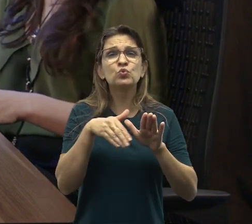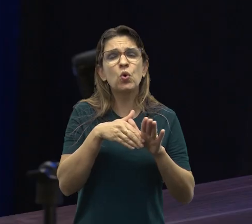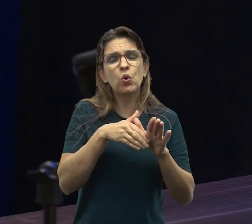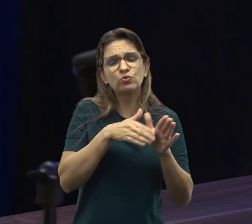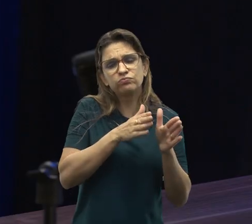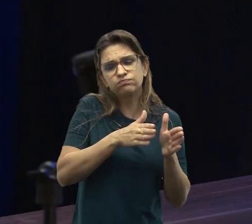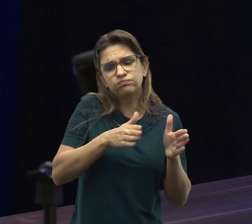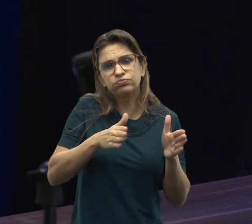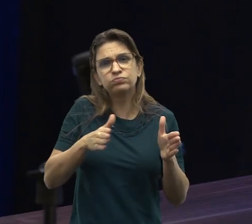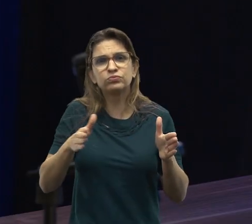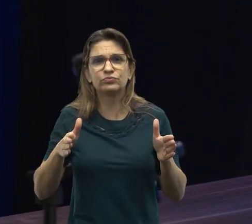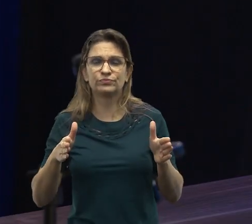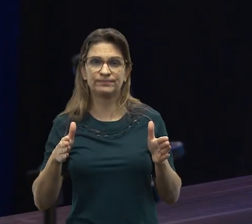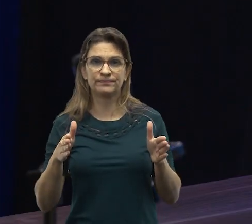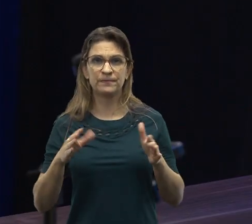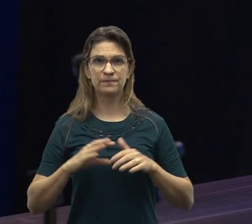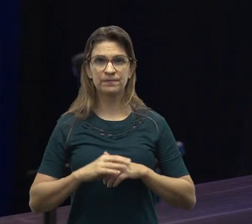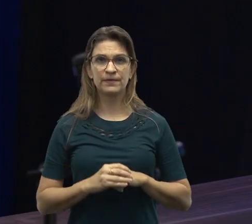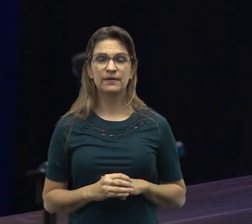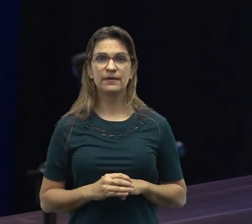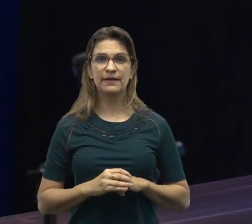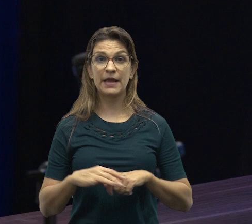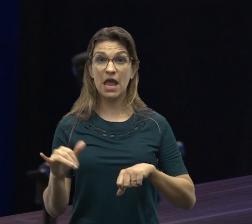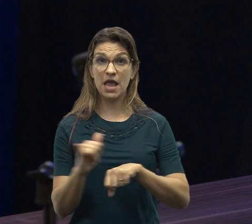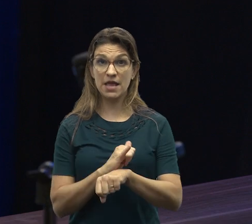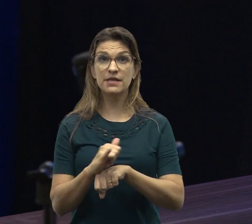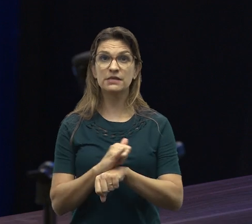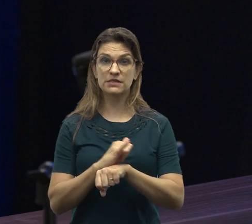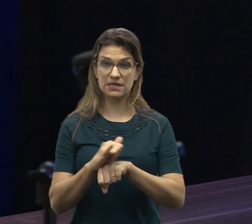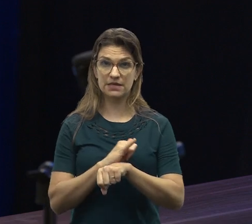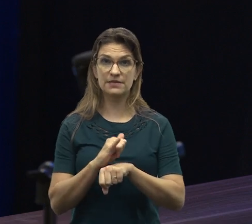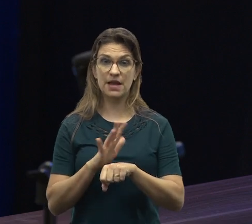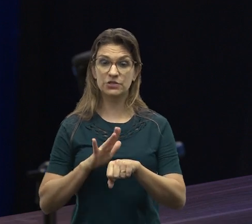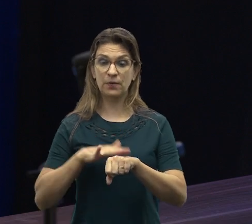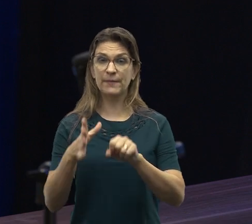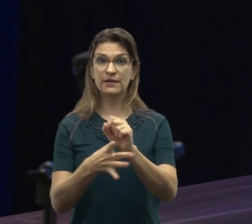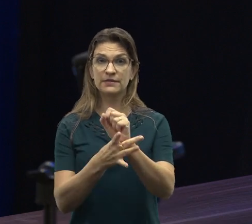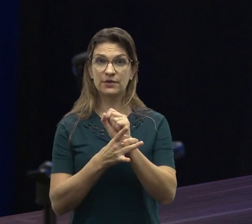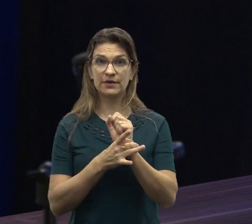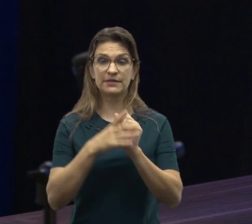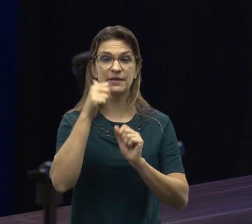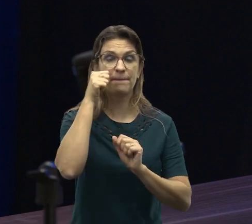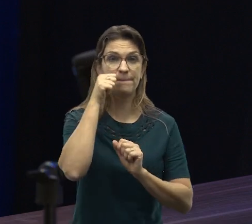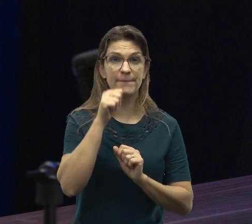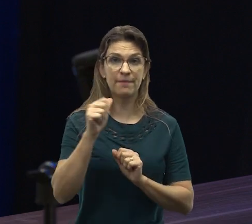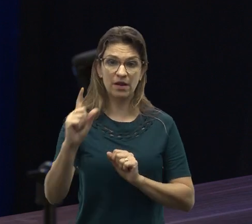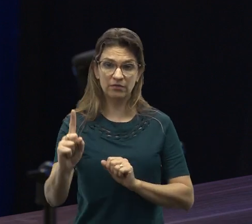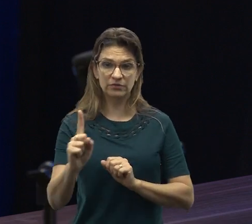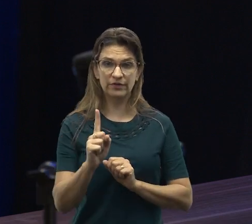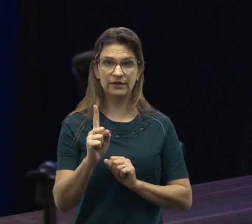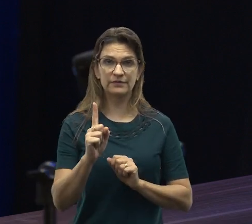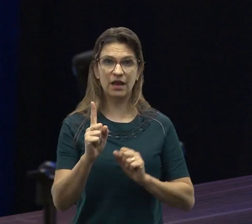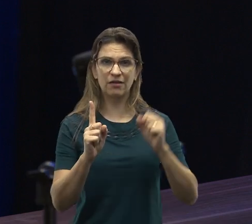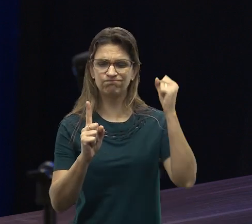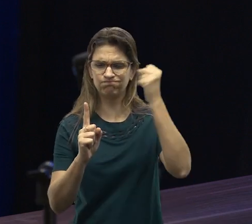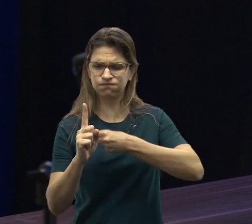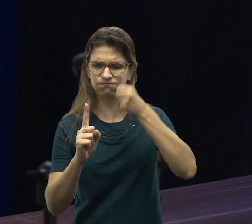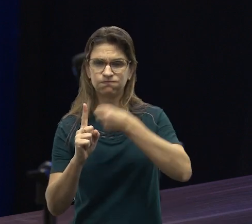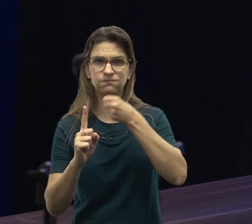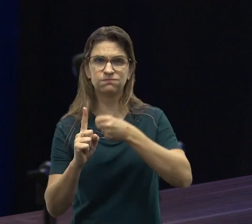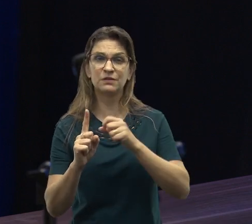atualmente que não trouxeram mais segurança para essa mulher agredida, mas assim, foi só uma